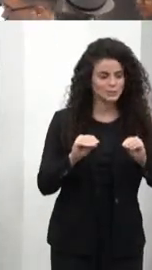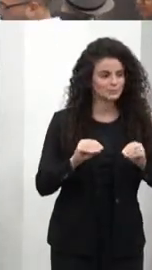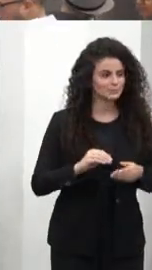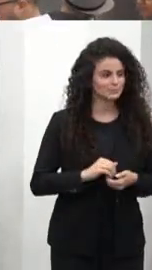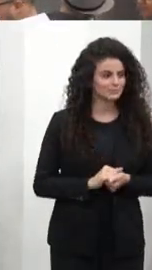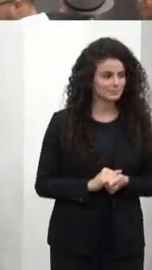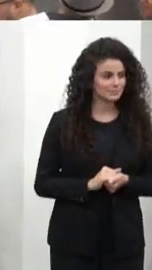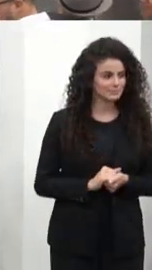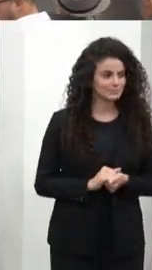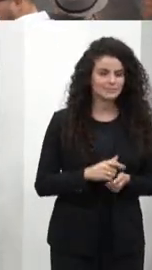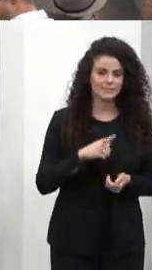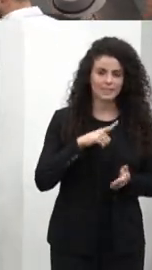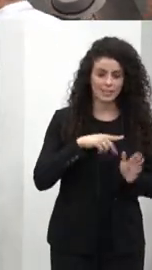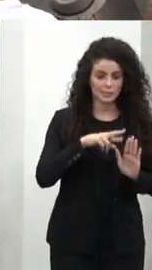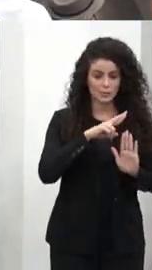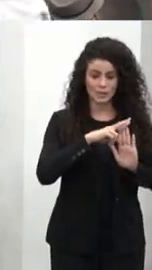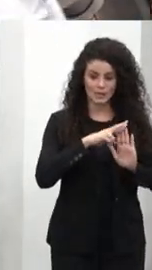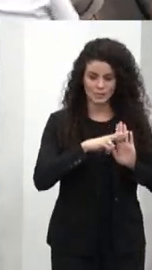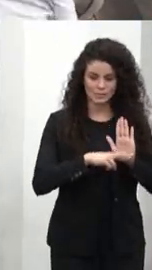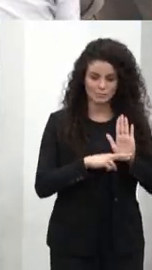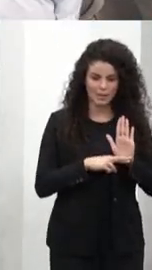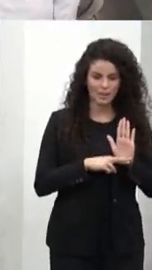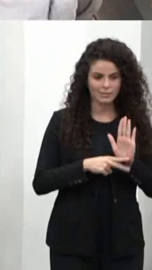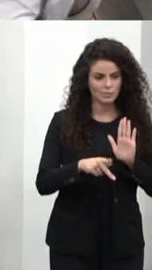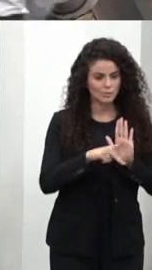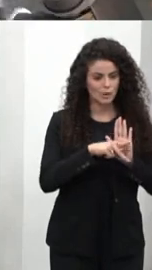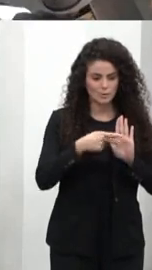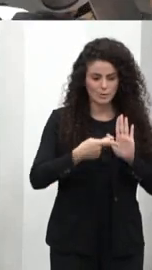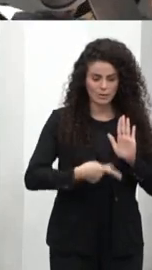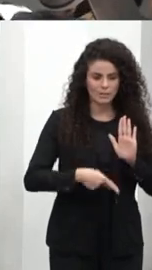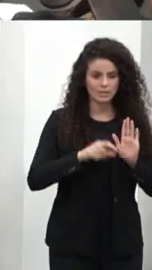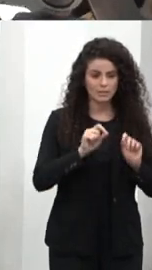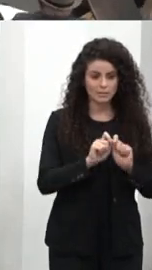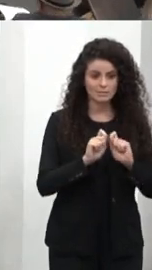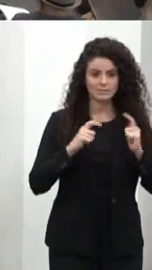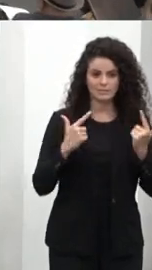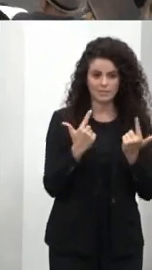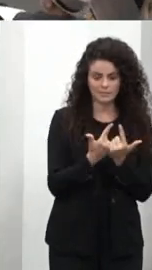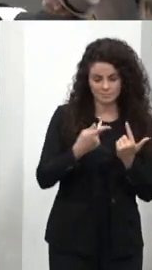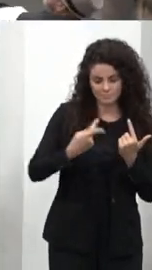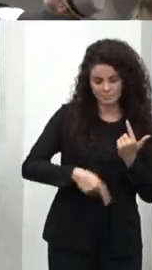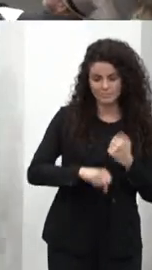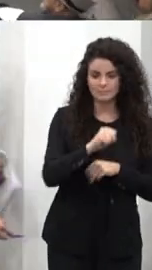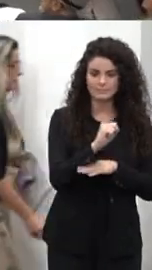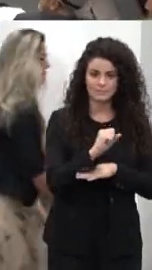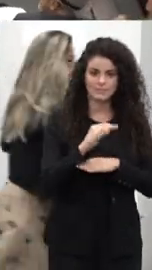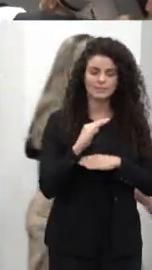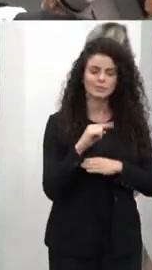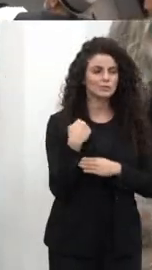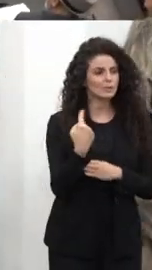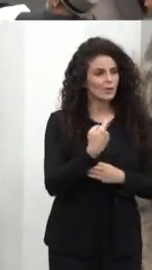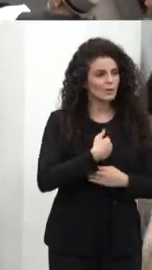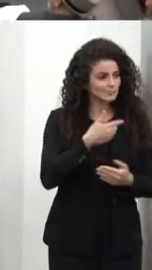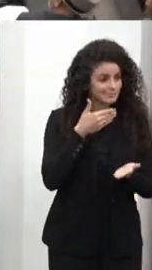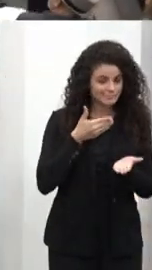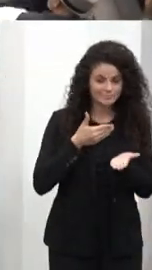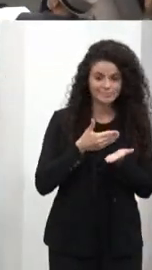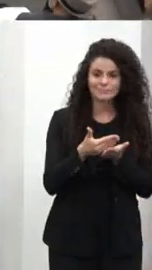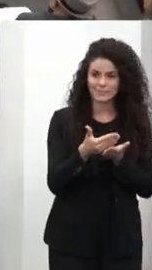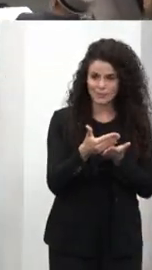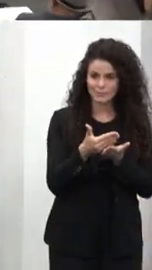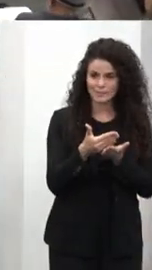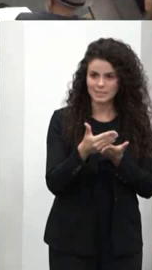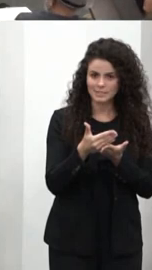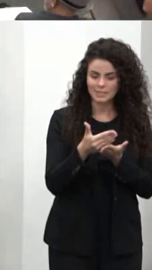nos termos do regimento interno do Poder Legislativo Catarinense Estamos dando início a esta